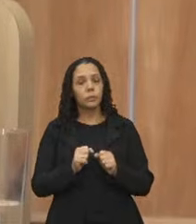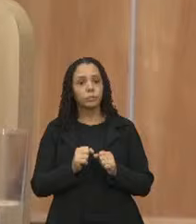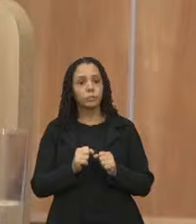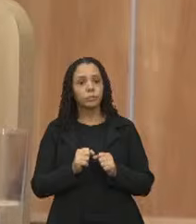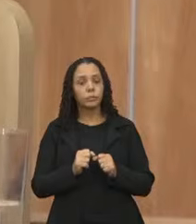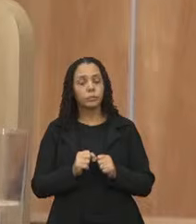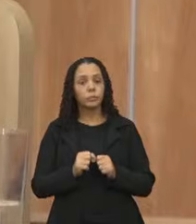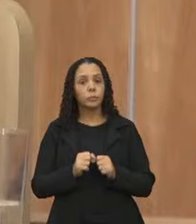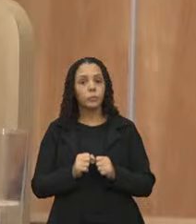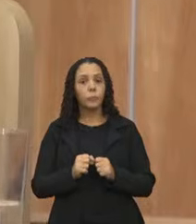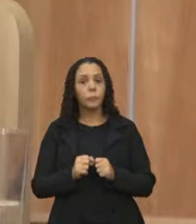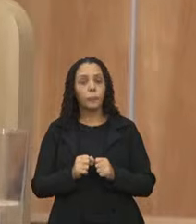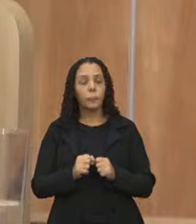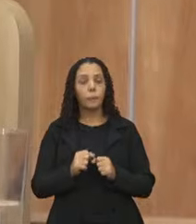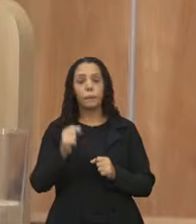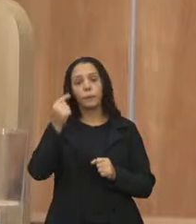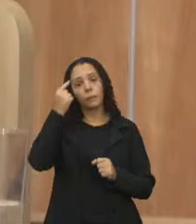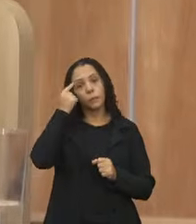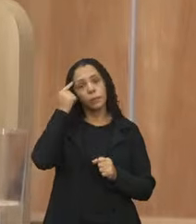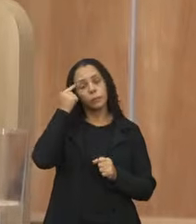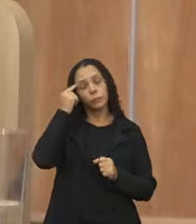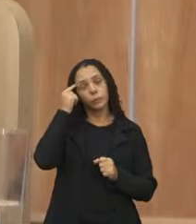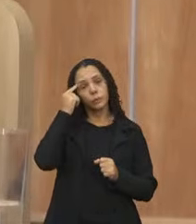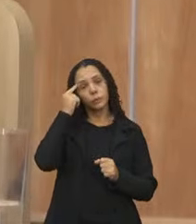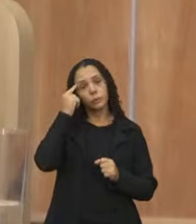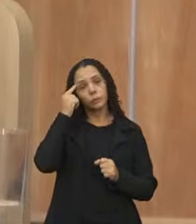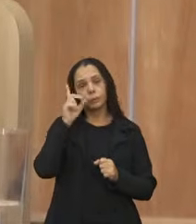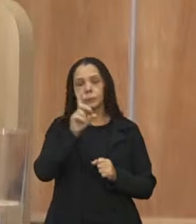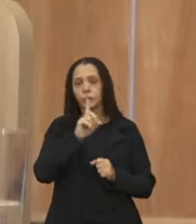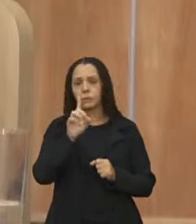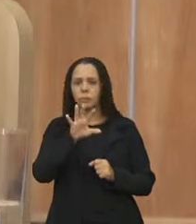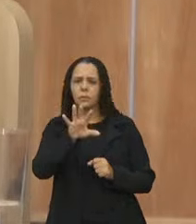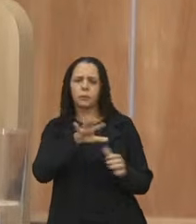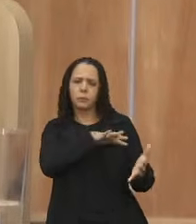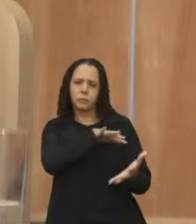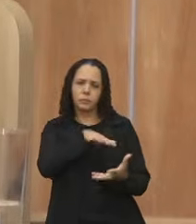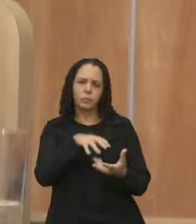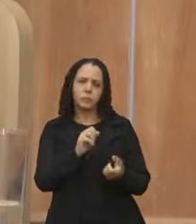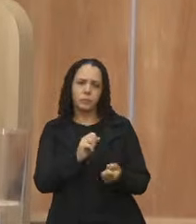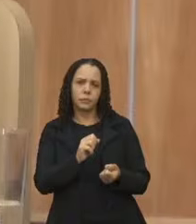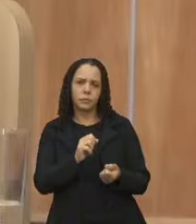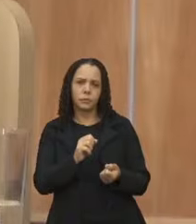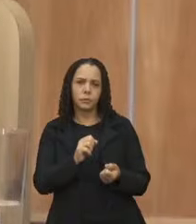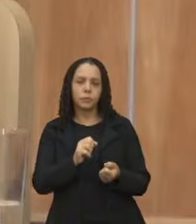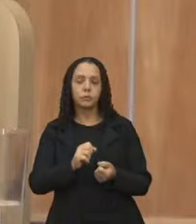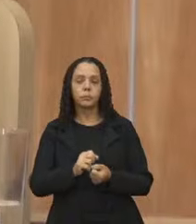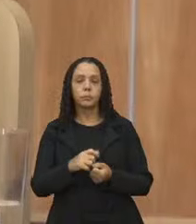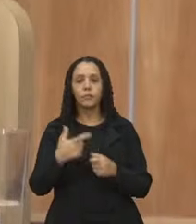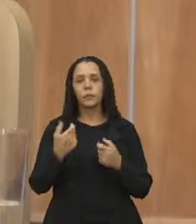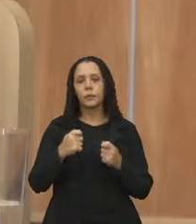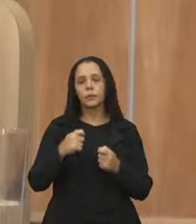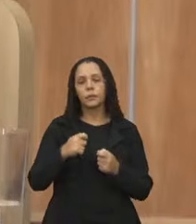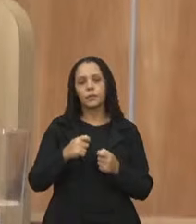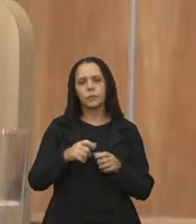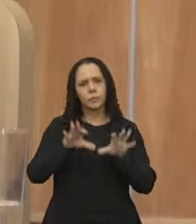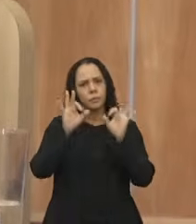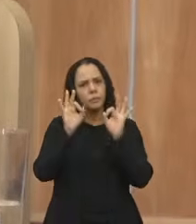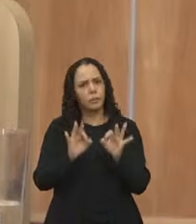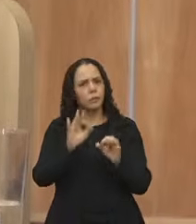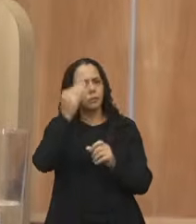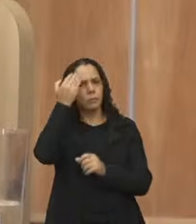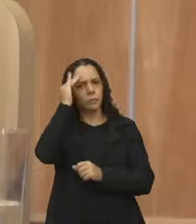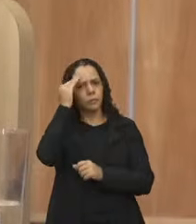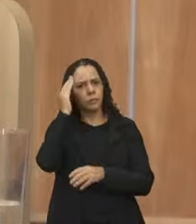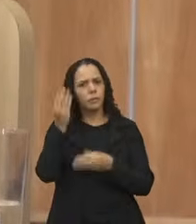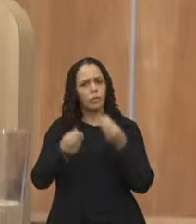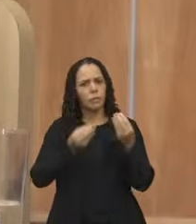os consumidores, eu acho que, infelizmente, não é assim que o mundo funciona. E a gente tem que ter o pé no chão e o realismo de